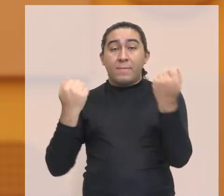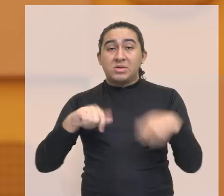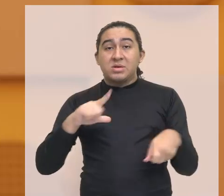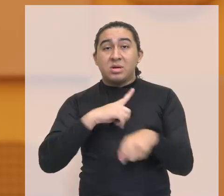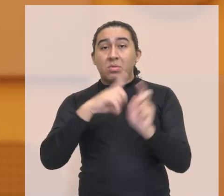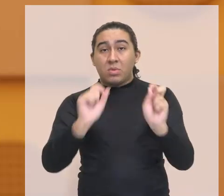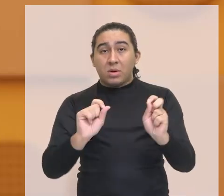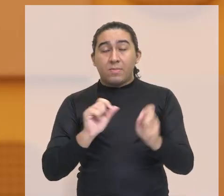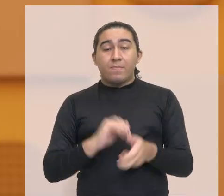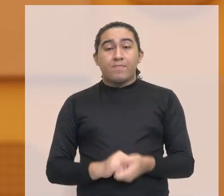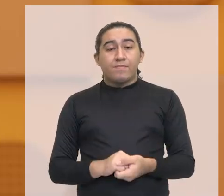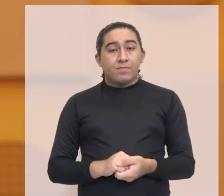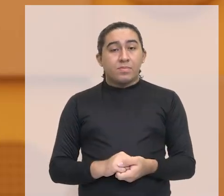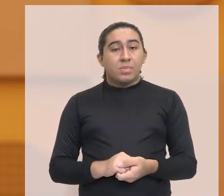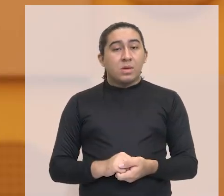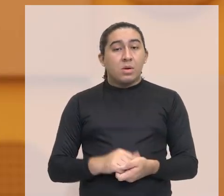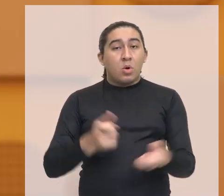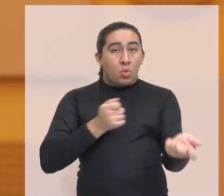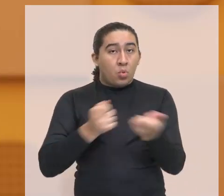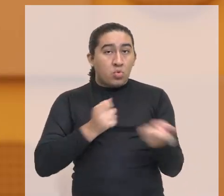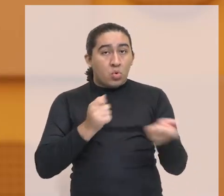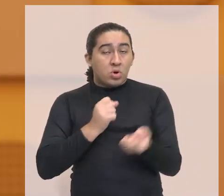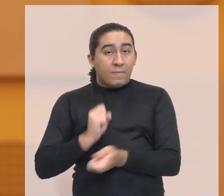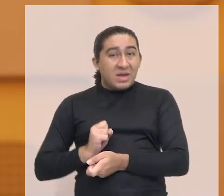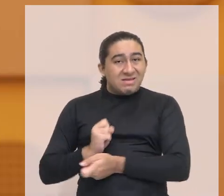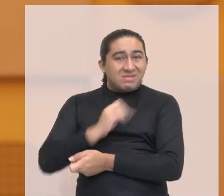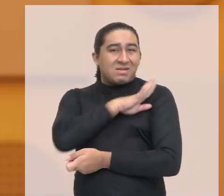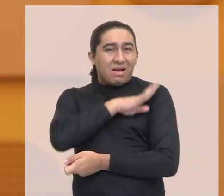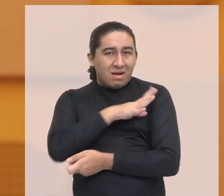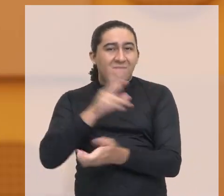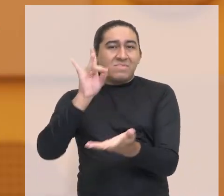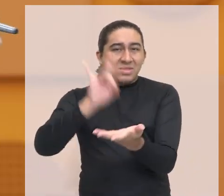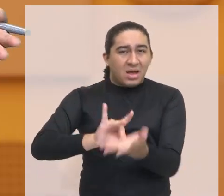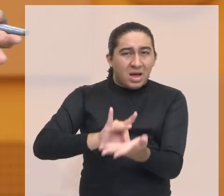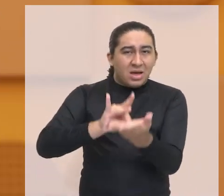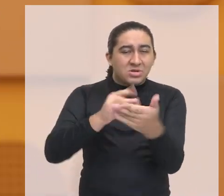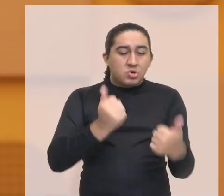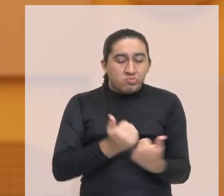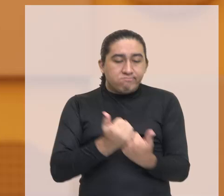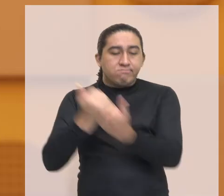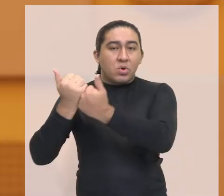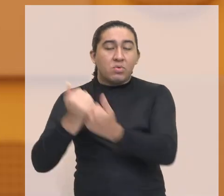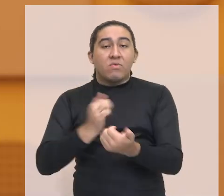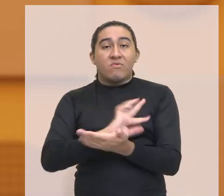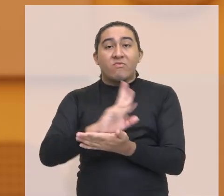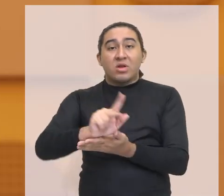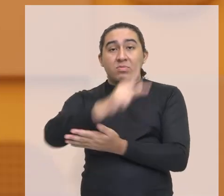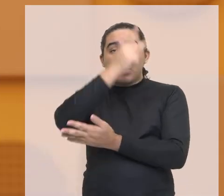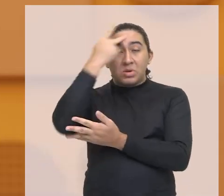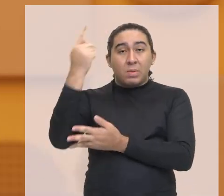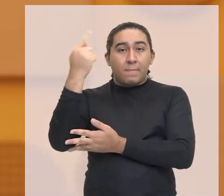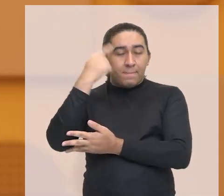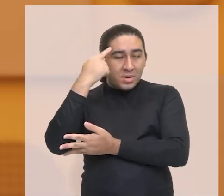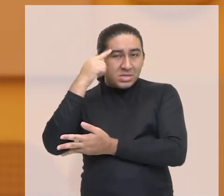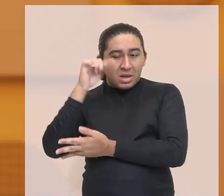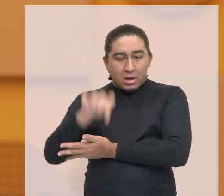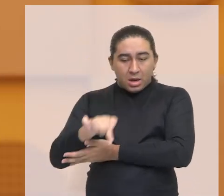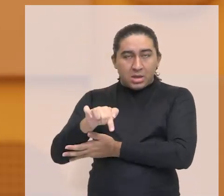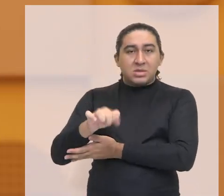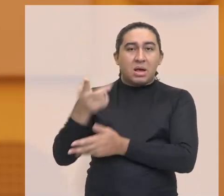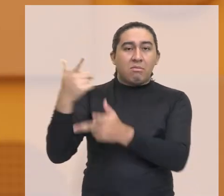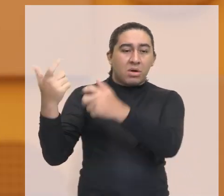tivesse ali um grande poderio armamentista ao seu lado. E muitos historiadores colocam